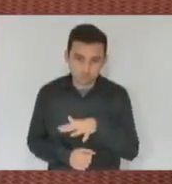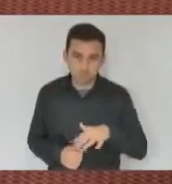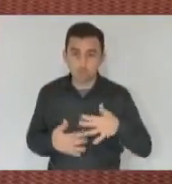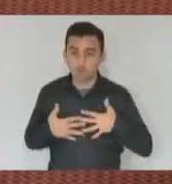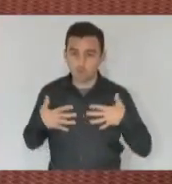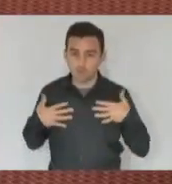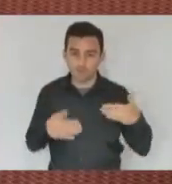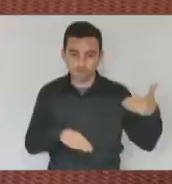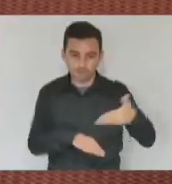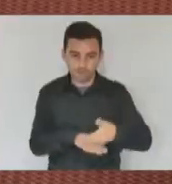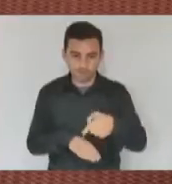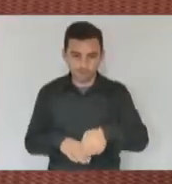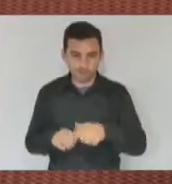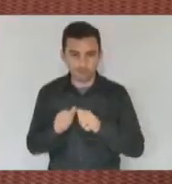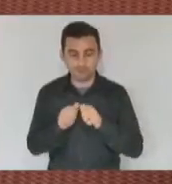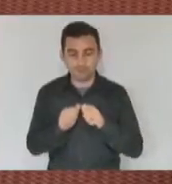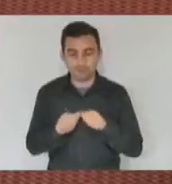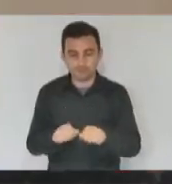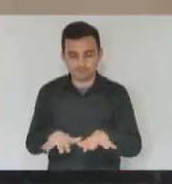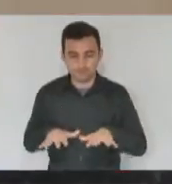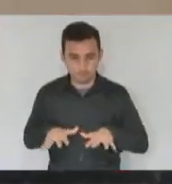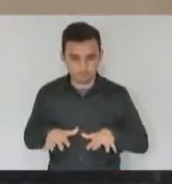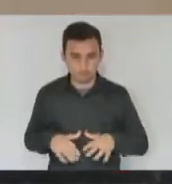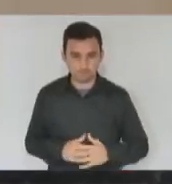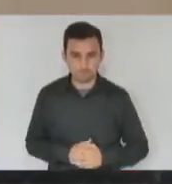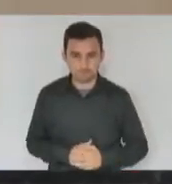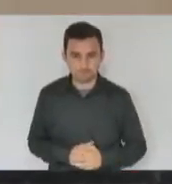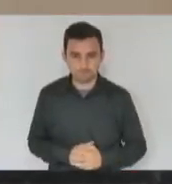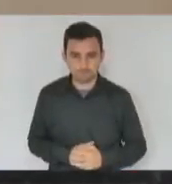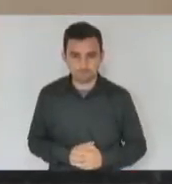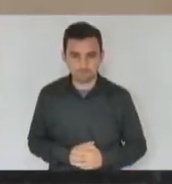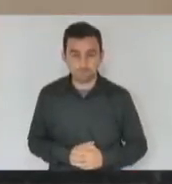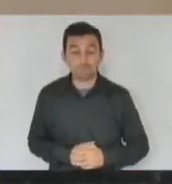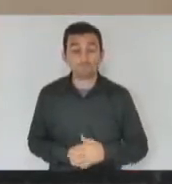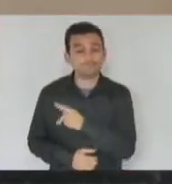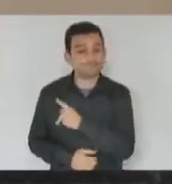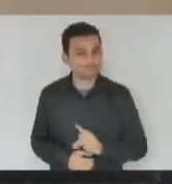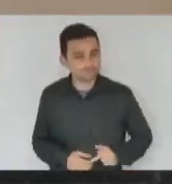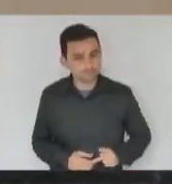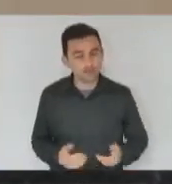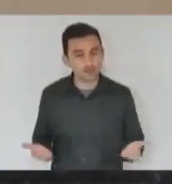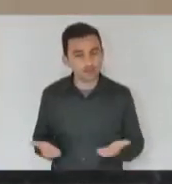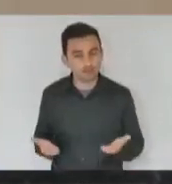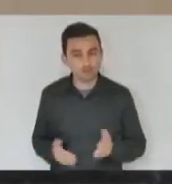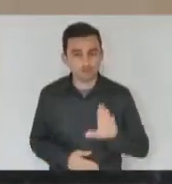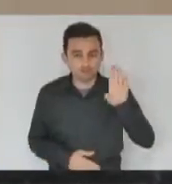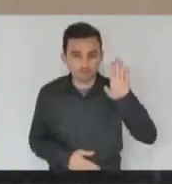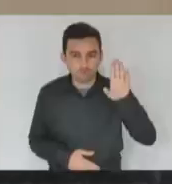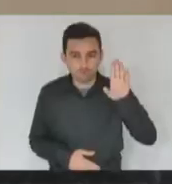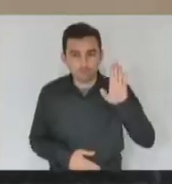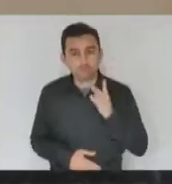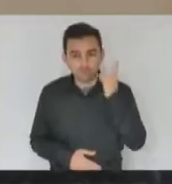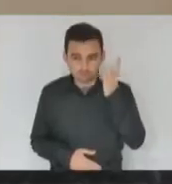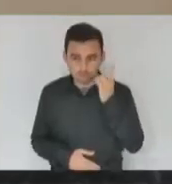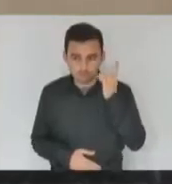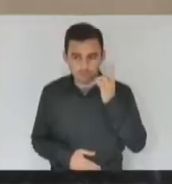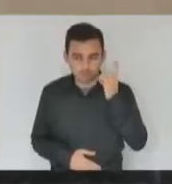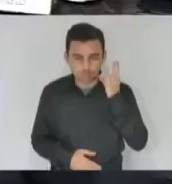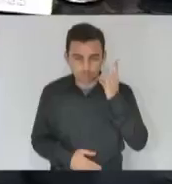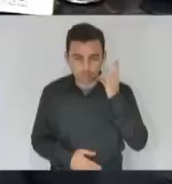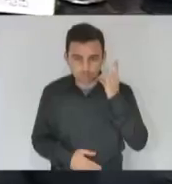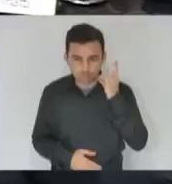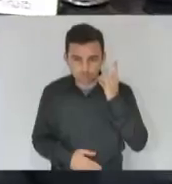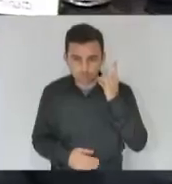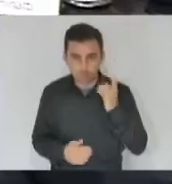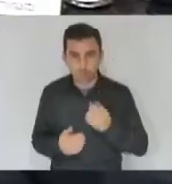esta sessão nesta tarde. Muito obrigado. Presidente, pela ordem. Feito o registro, tem a palavra pela ordem, deputado Ulisses. Fazer as